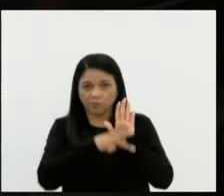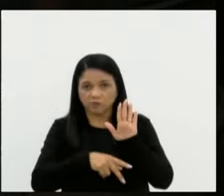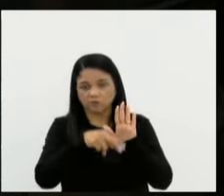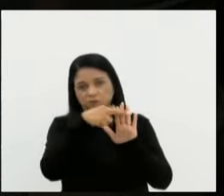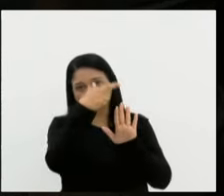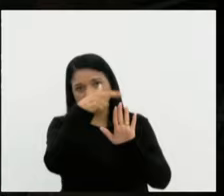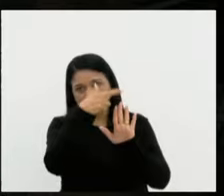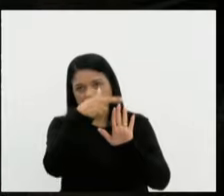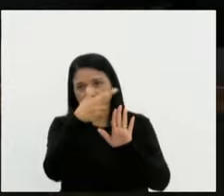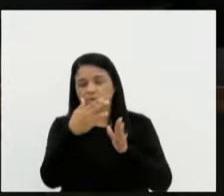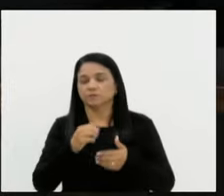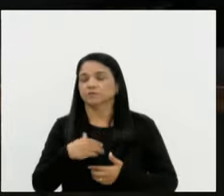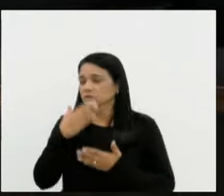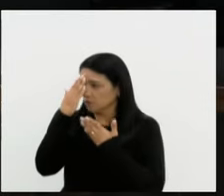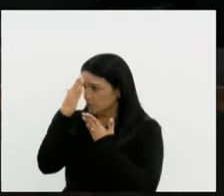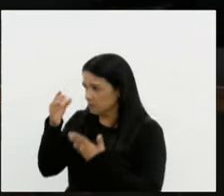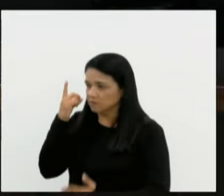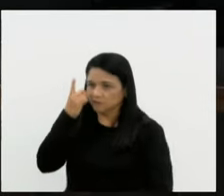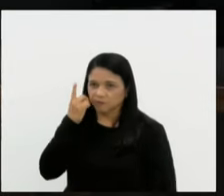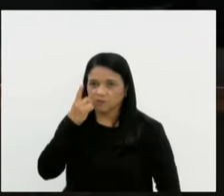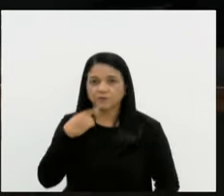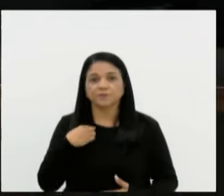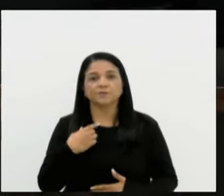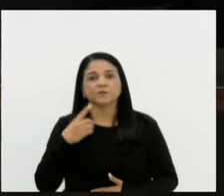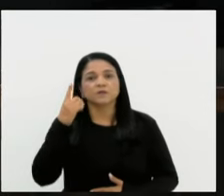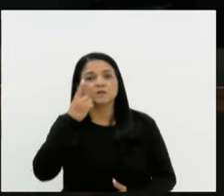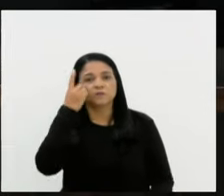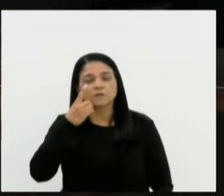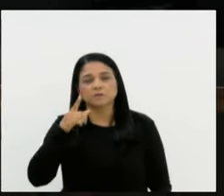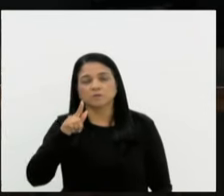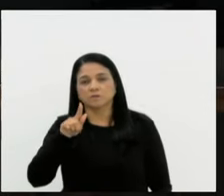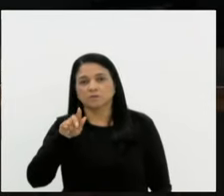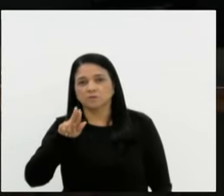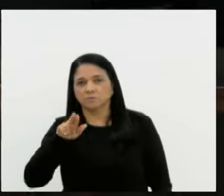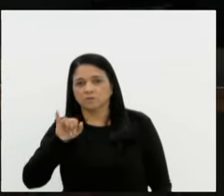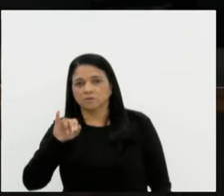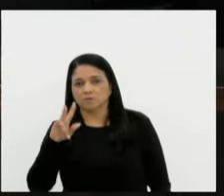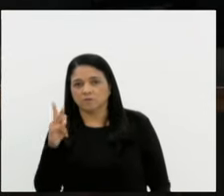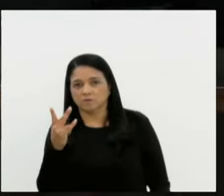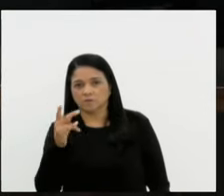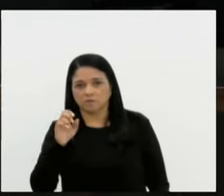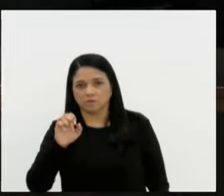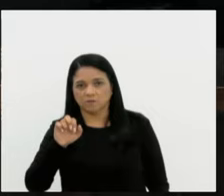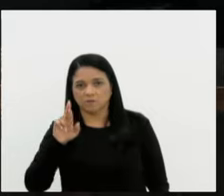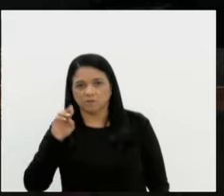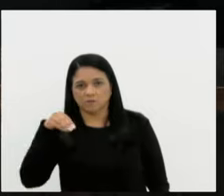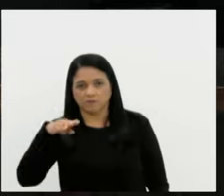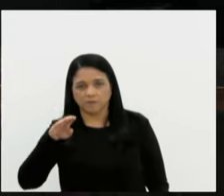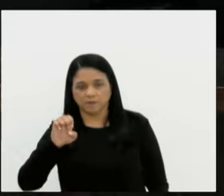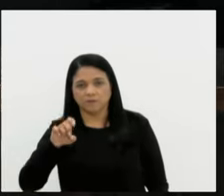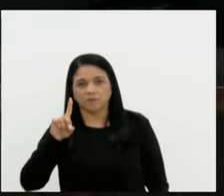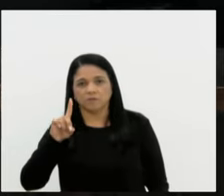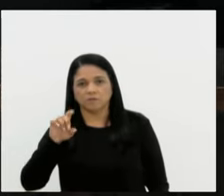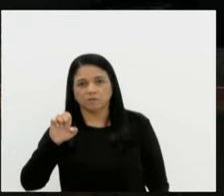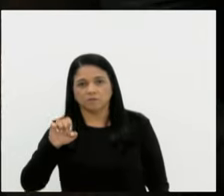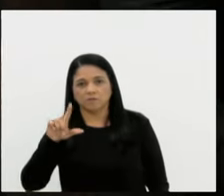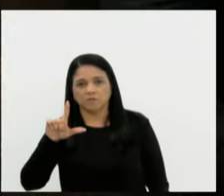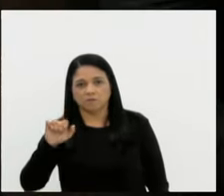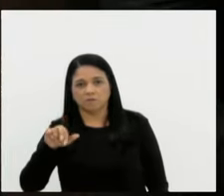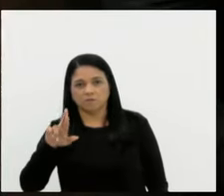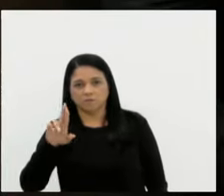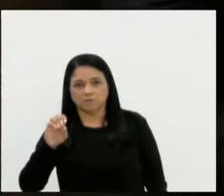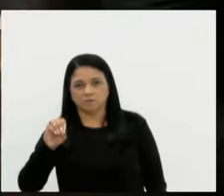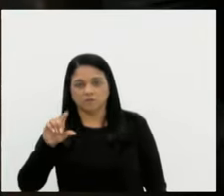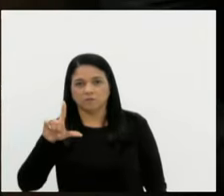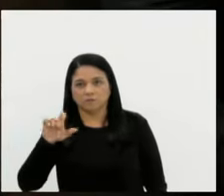Muito obrigado, deputada. Guilherme De Laroli, por favor, nosso deputado. Senhor presidente, eu